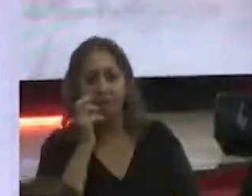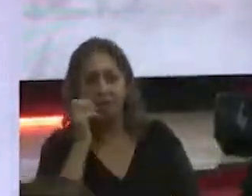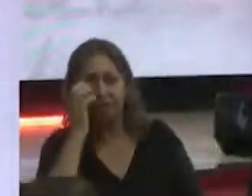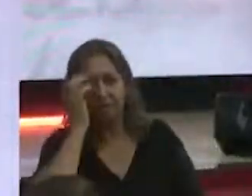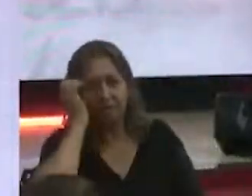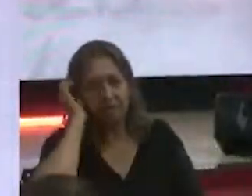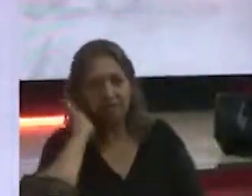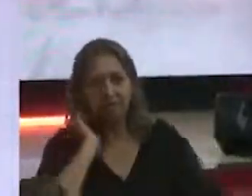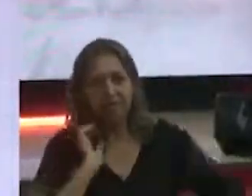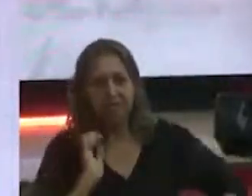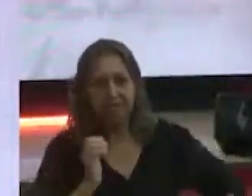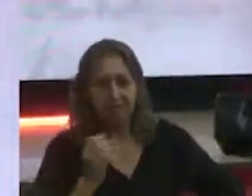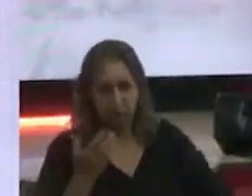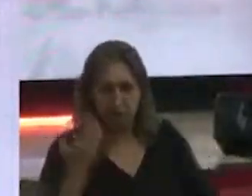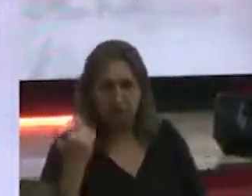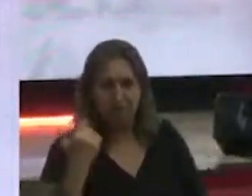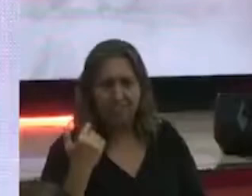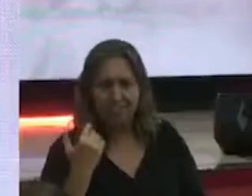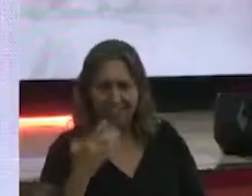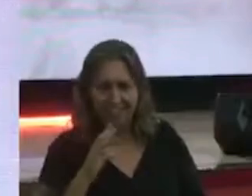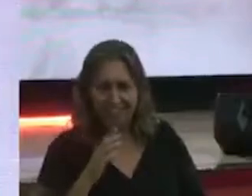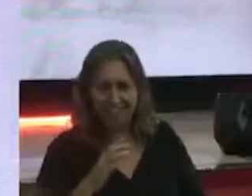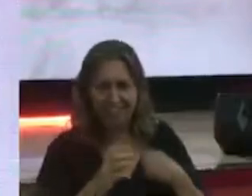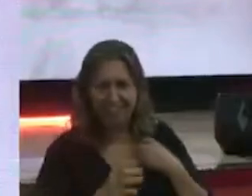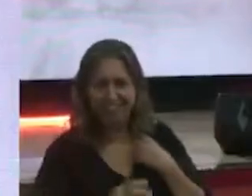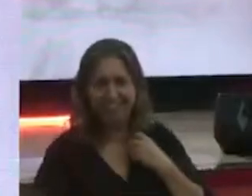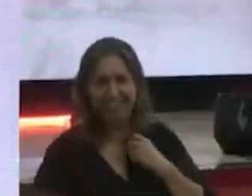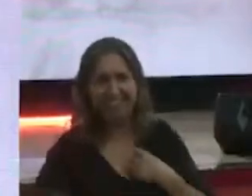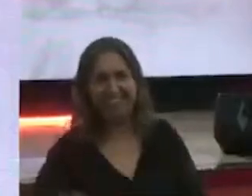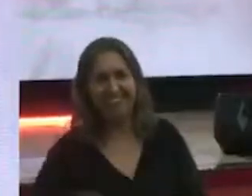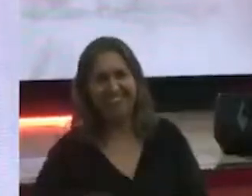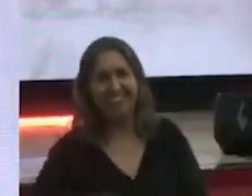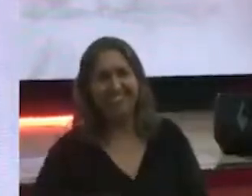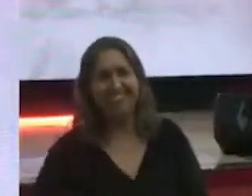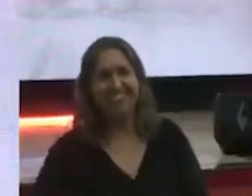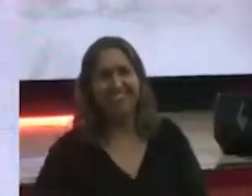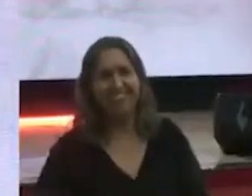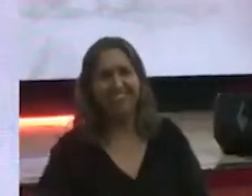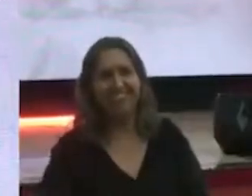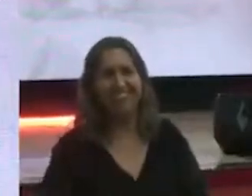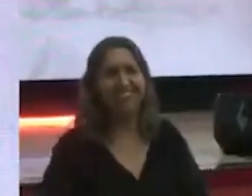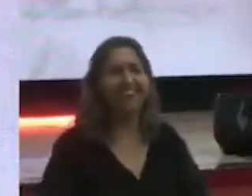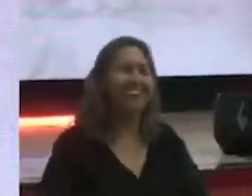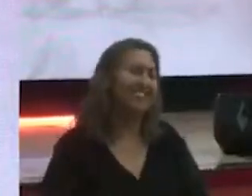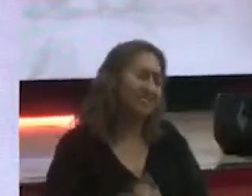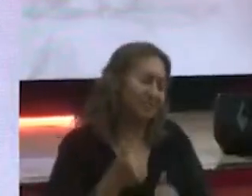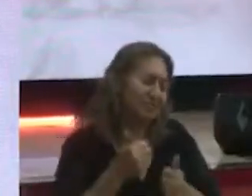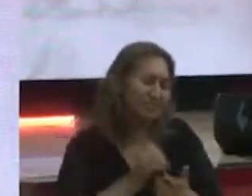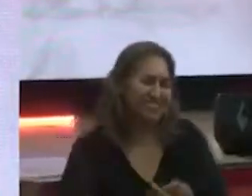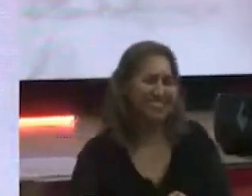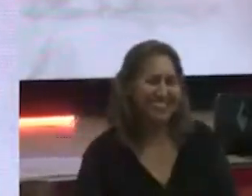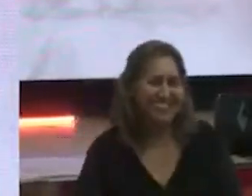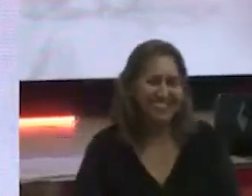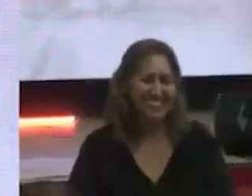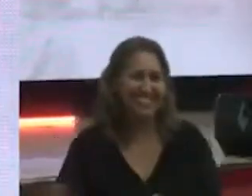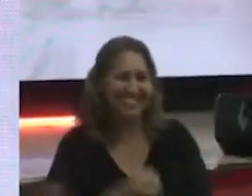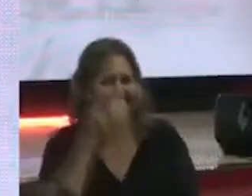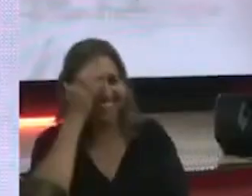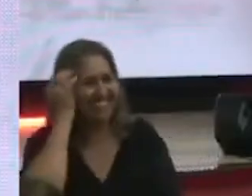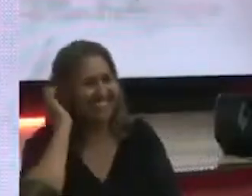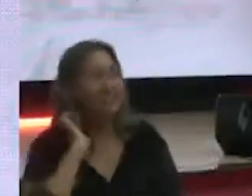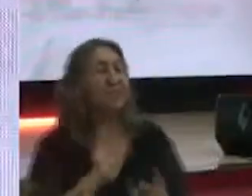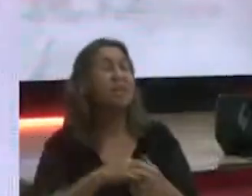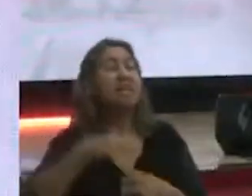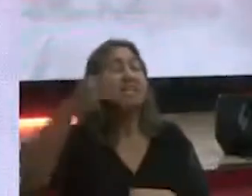a presença do Espírito Santo aqui diga Espírito Santo Muito obrigado diga